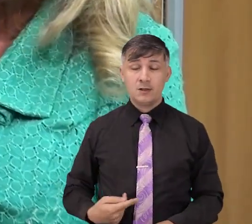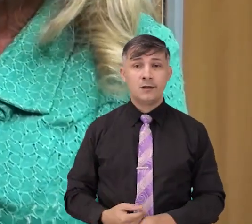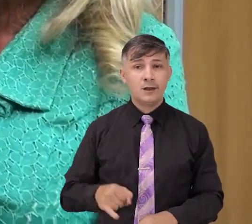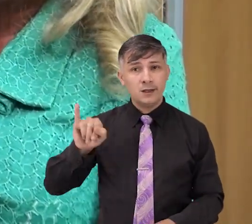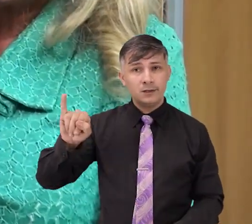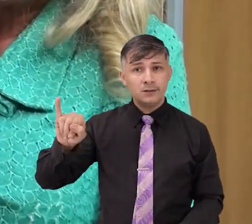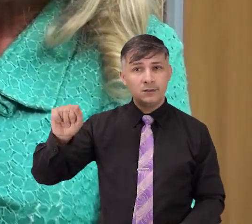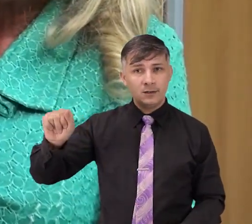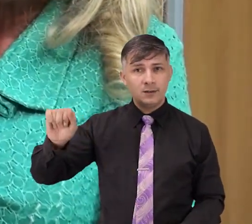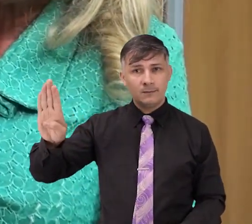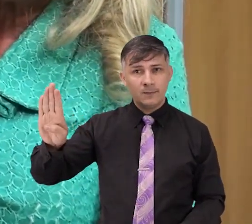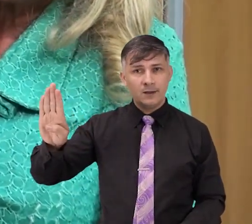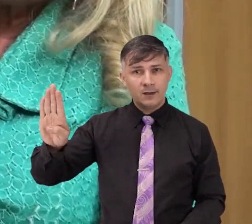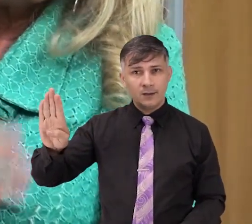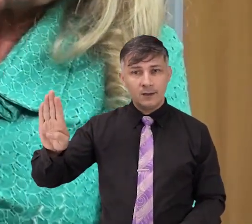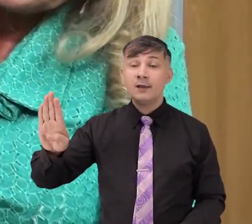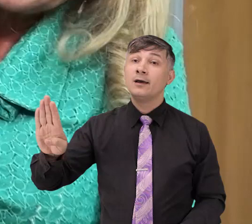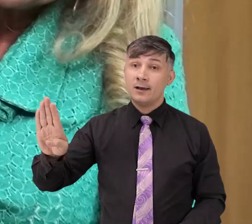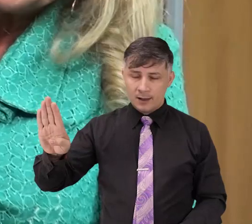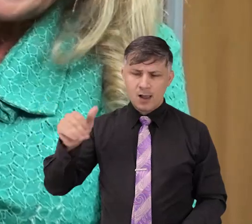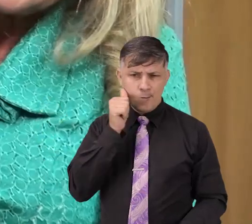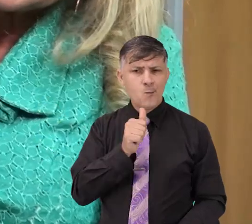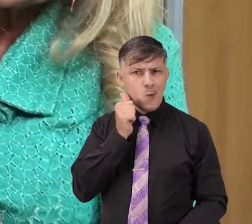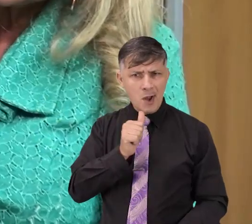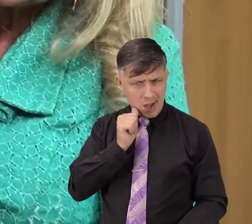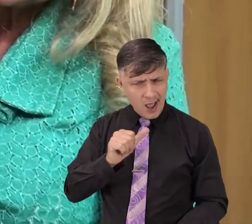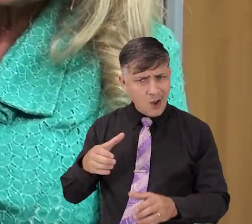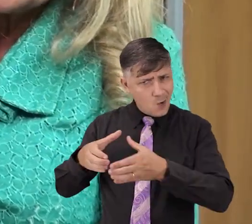IAB. Aliás,